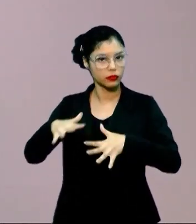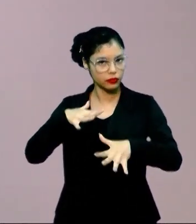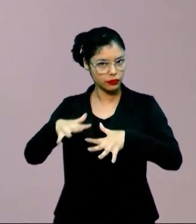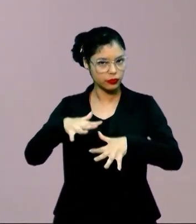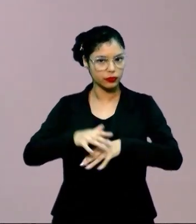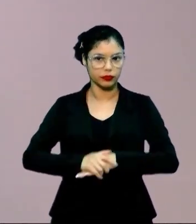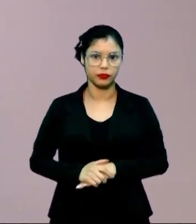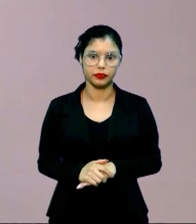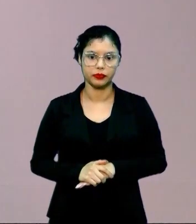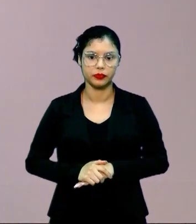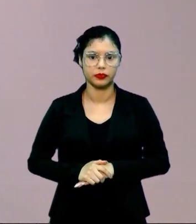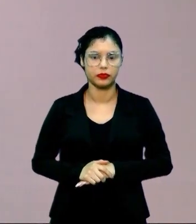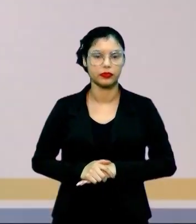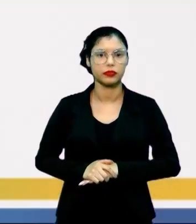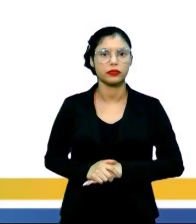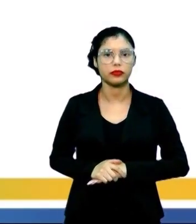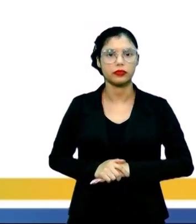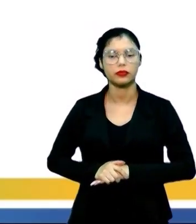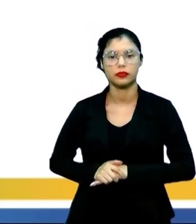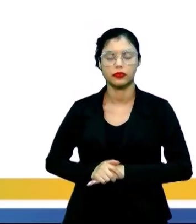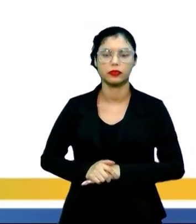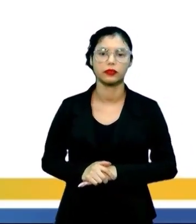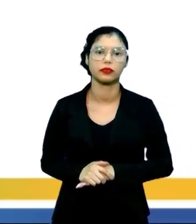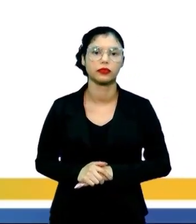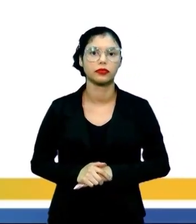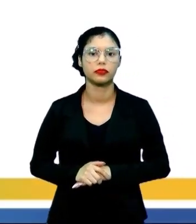movimentos. Tá?